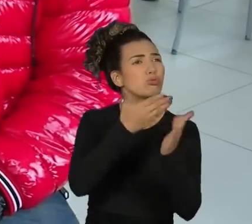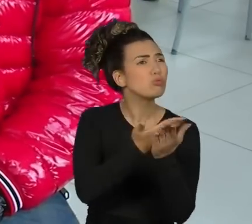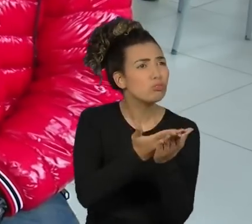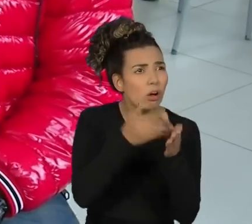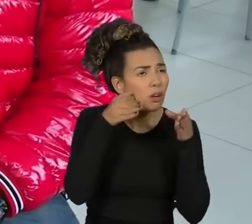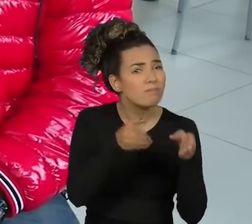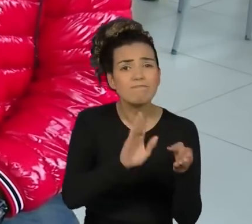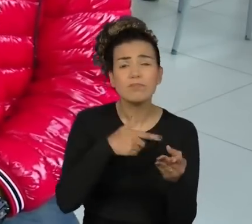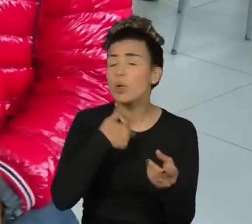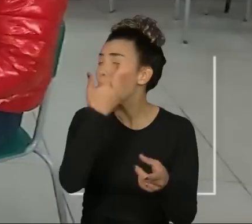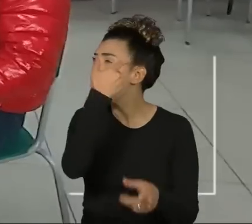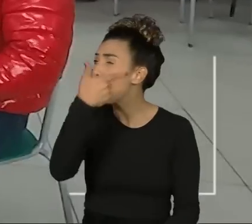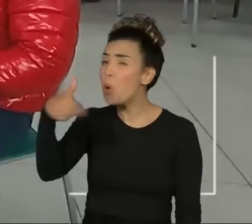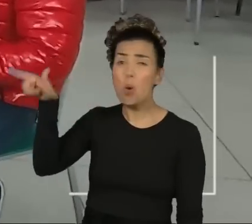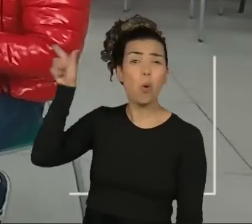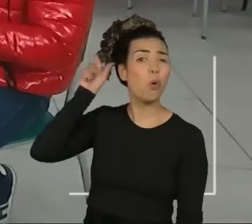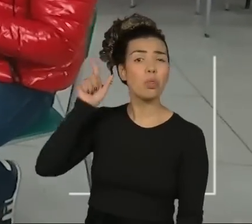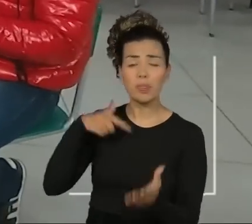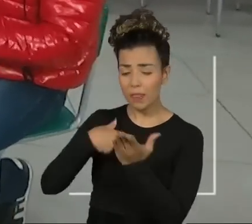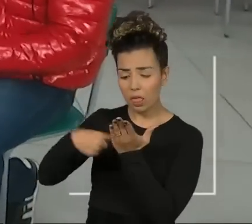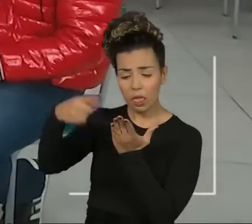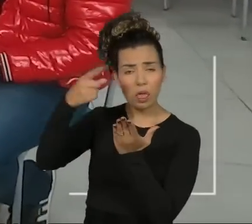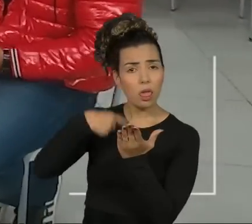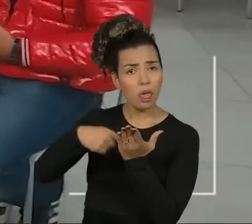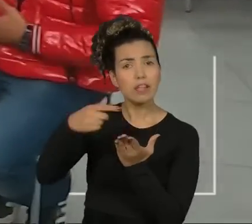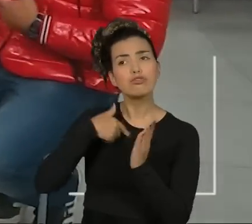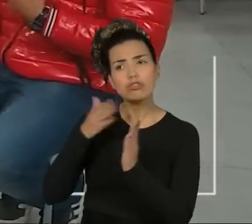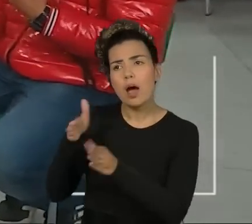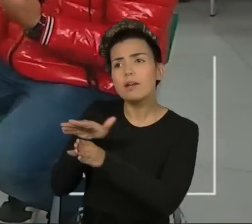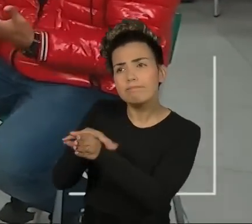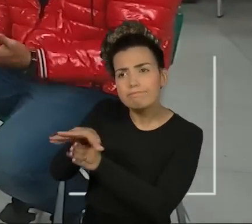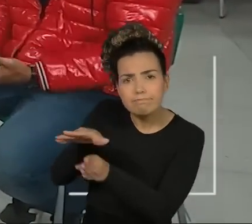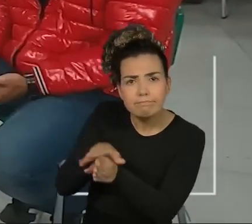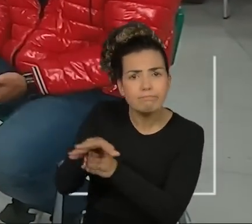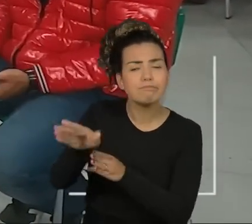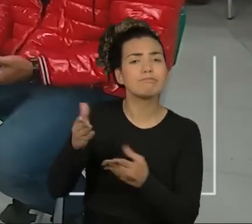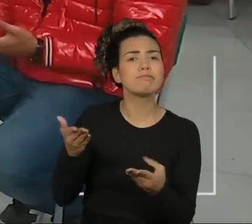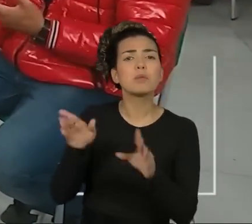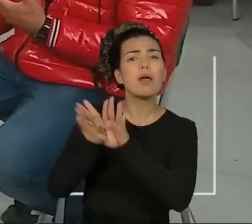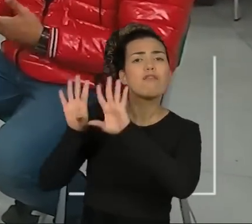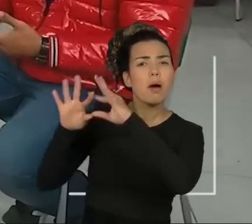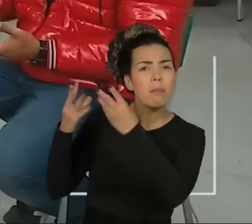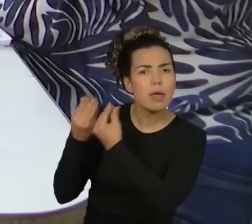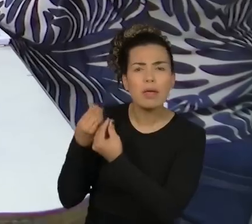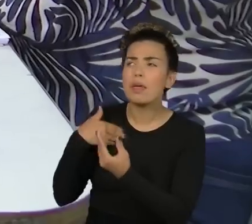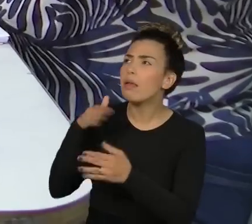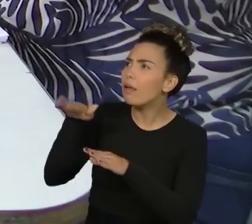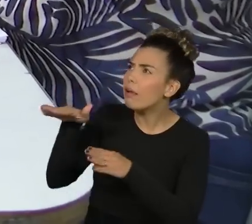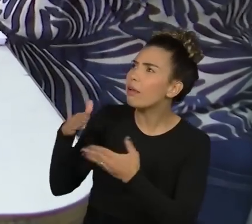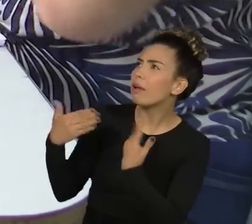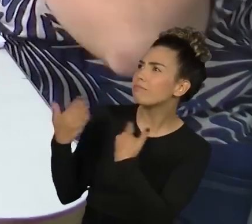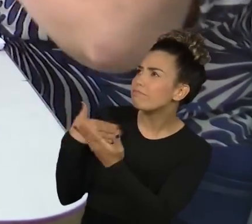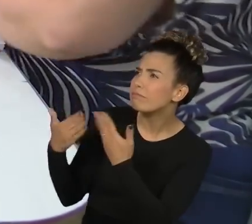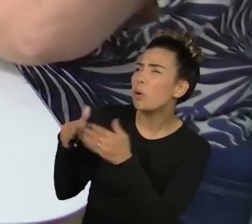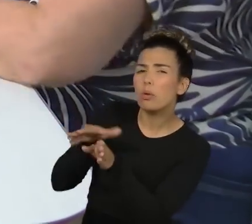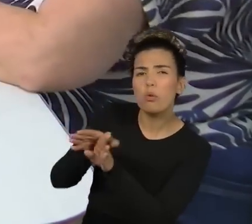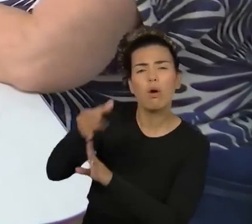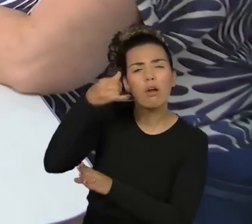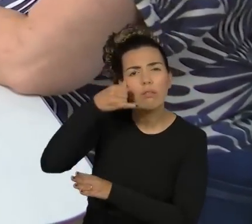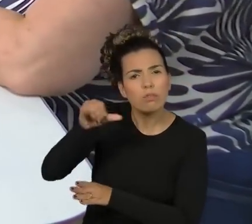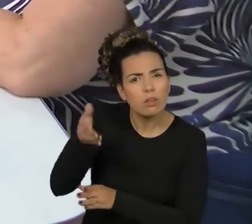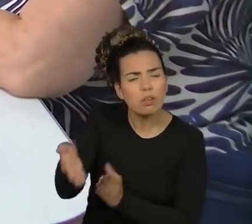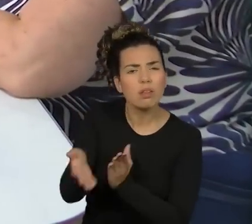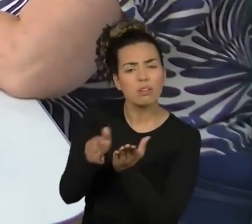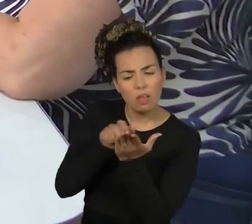pedagógicos. E por mais que nós tentamos conversar com as famílias, conversar com os estudantes, para que eles não utilizassem, né,